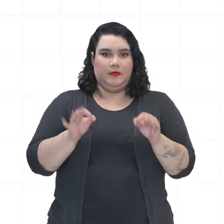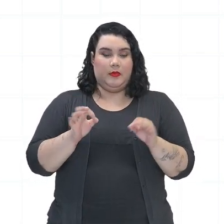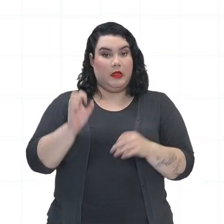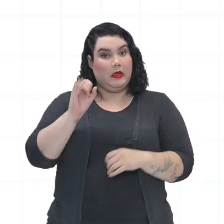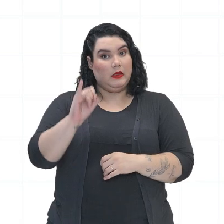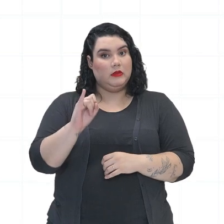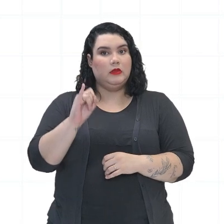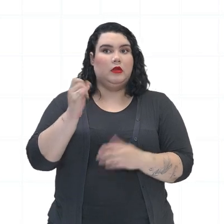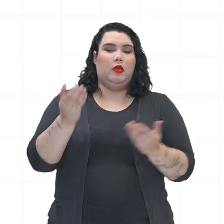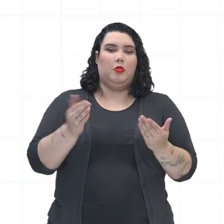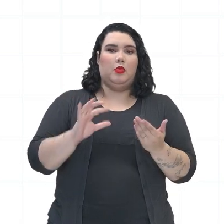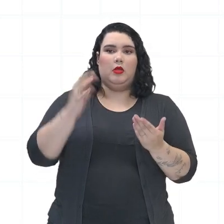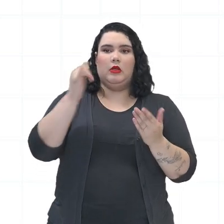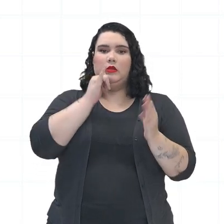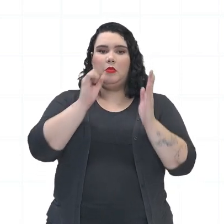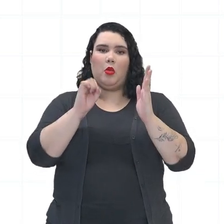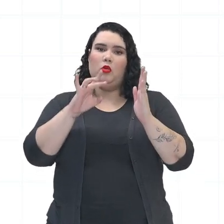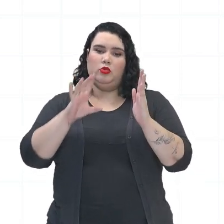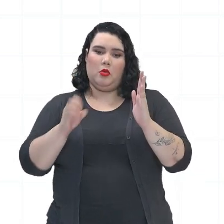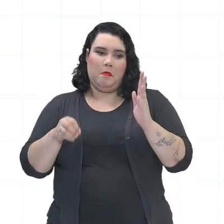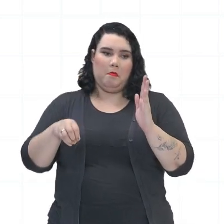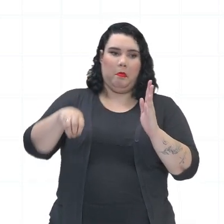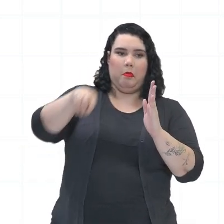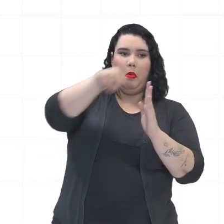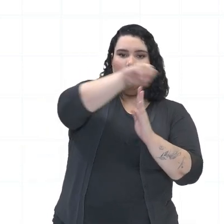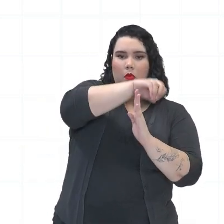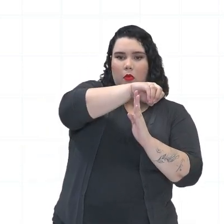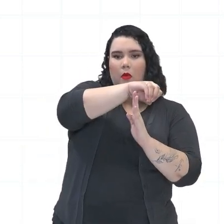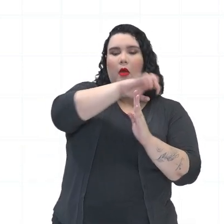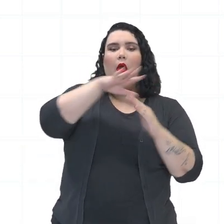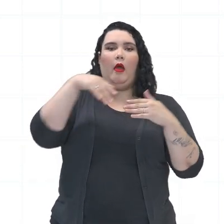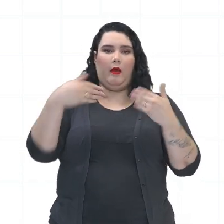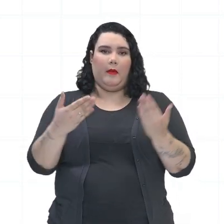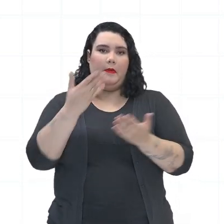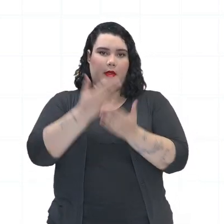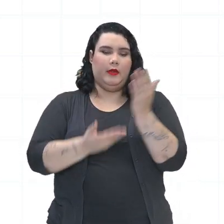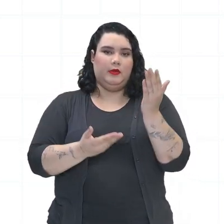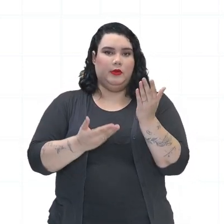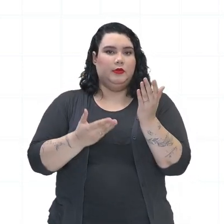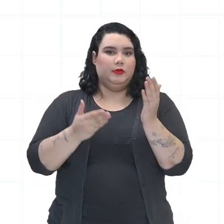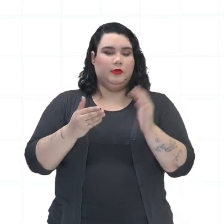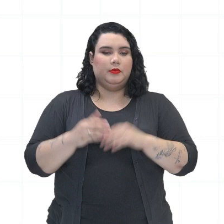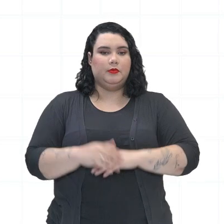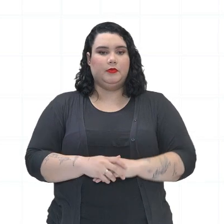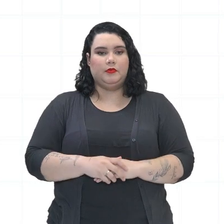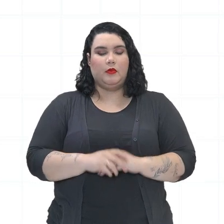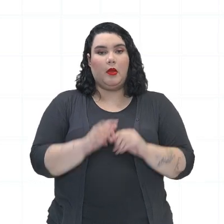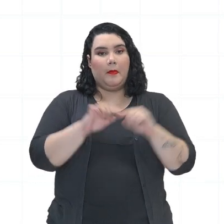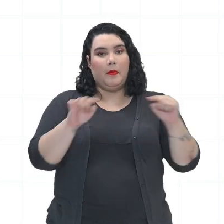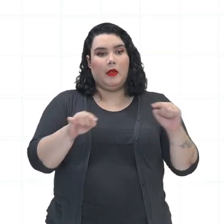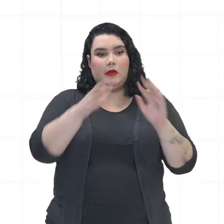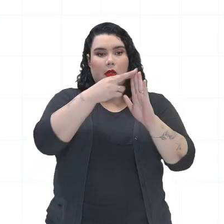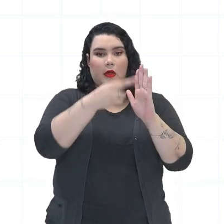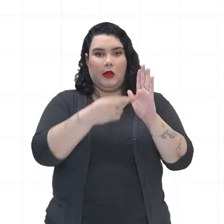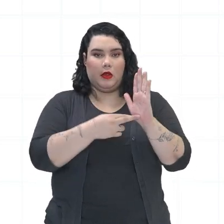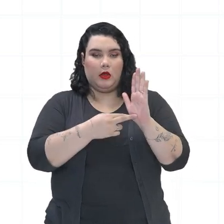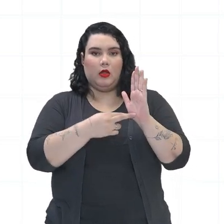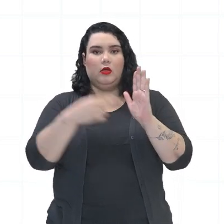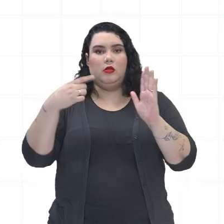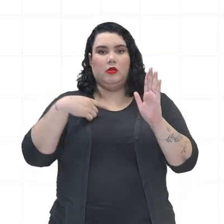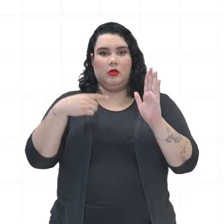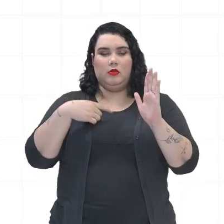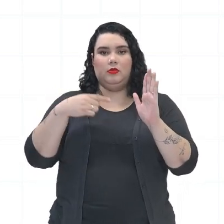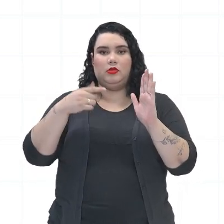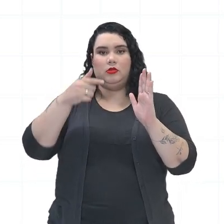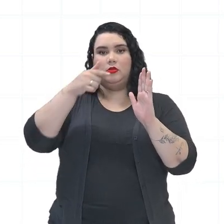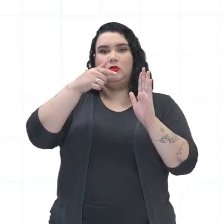realmente ela passe por cima, né, dessas paredes. Mas dentro das regras do jogo, se a bola escapar,